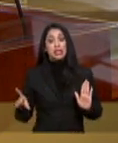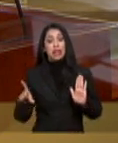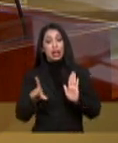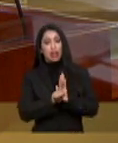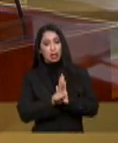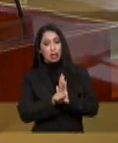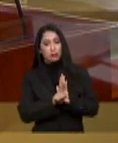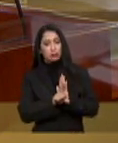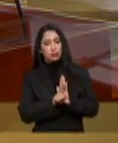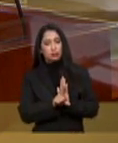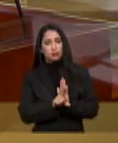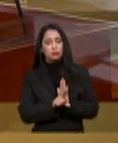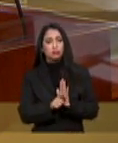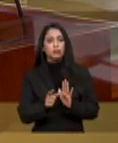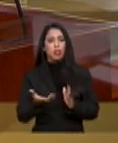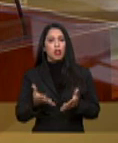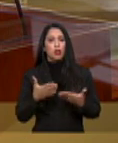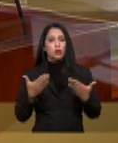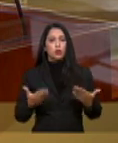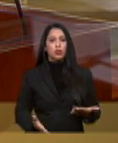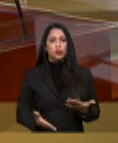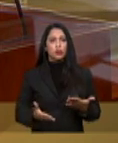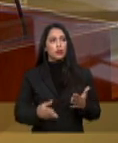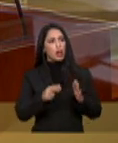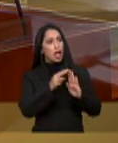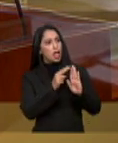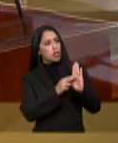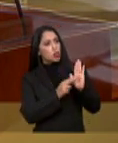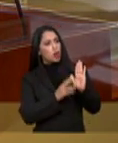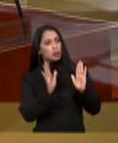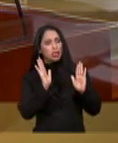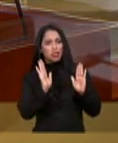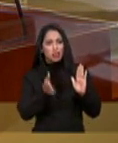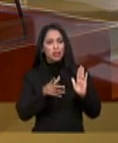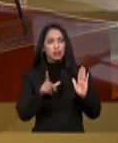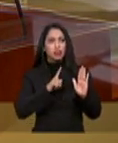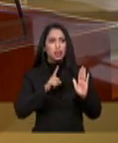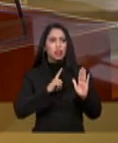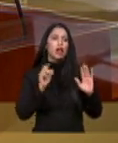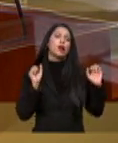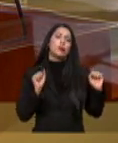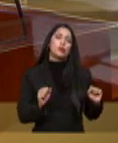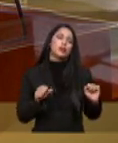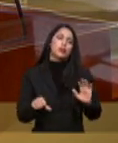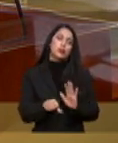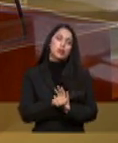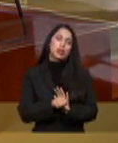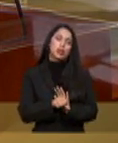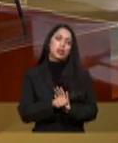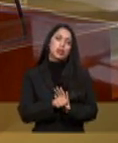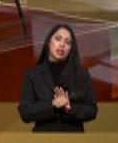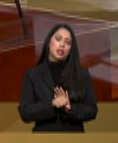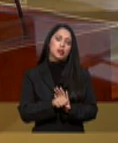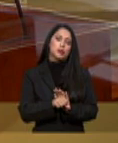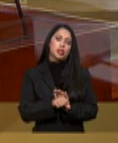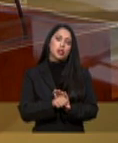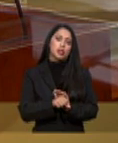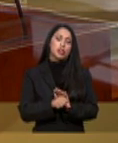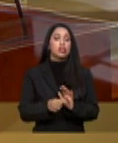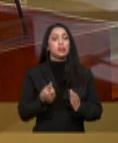nesse intuito de interpretar uma norma que já existia, pode conferir ao crime de apropriação indébita de